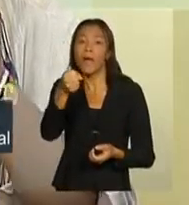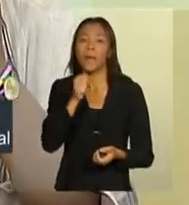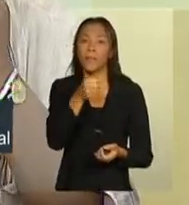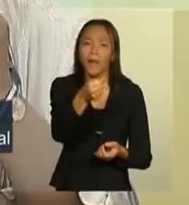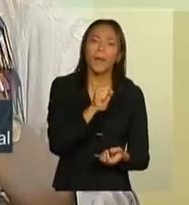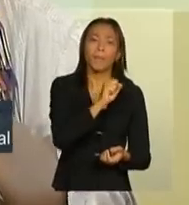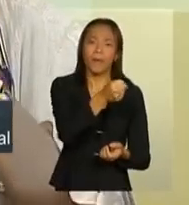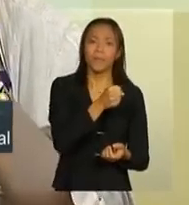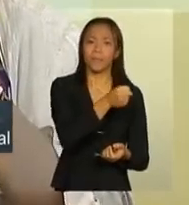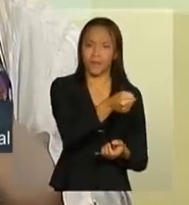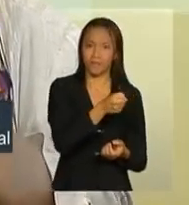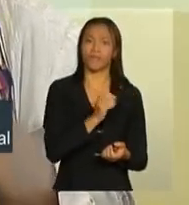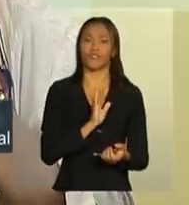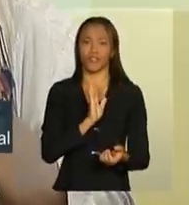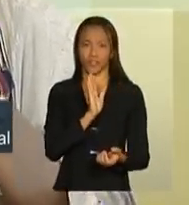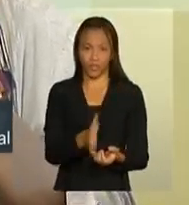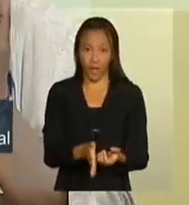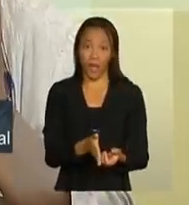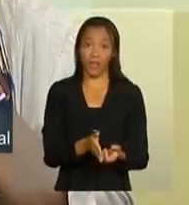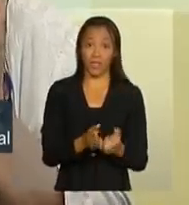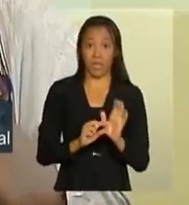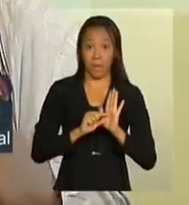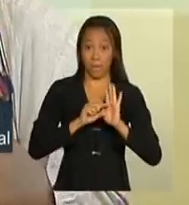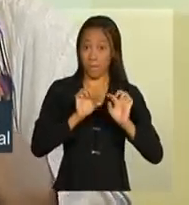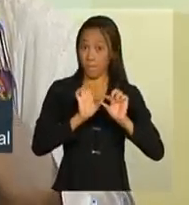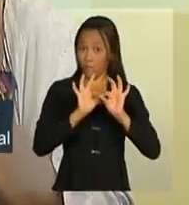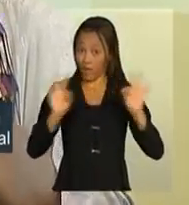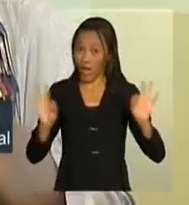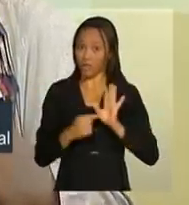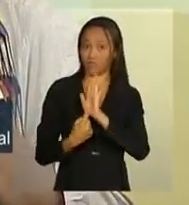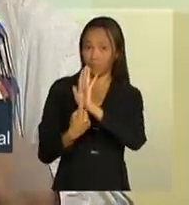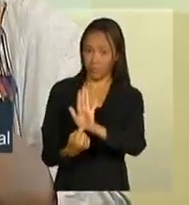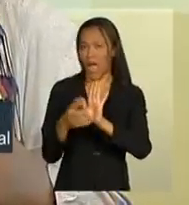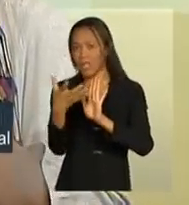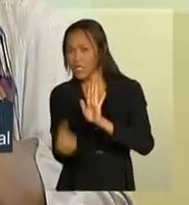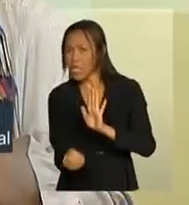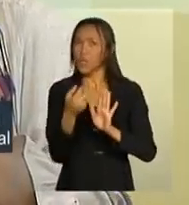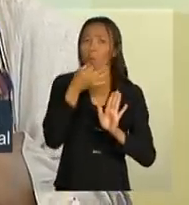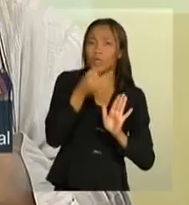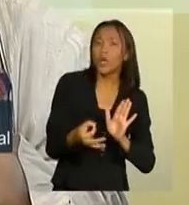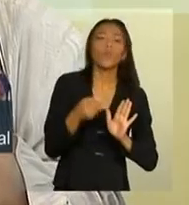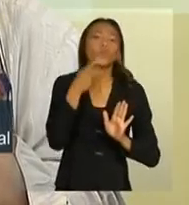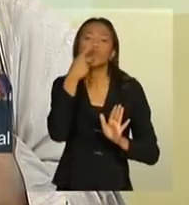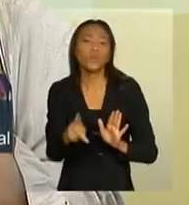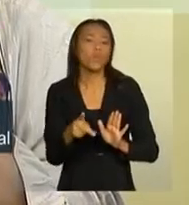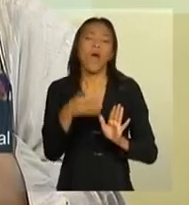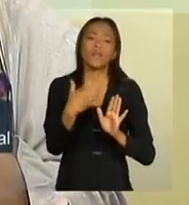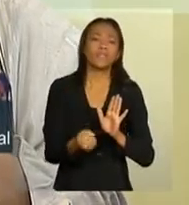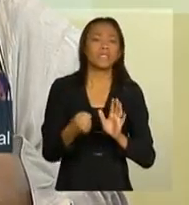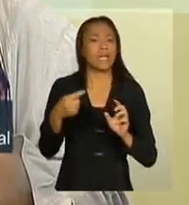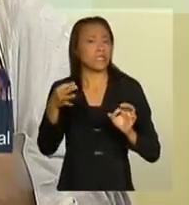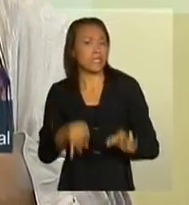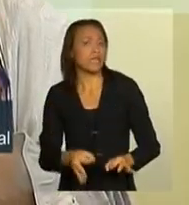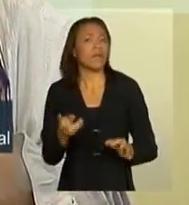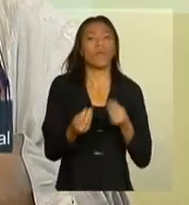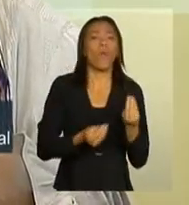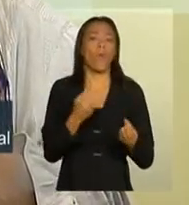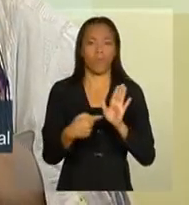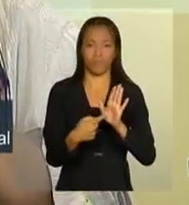eh colocadas diante de algumas afirmações para dizerem se concordavam ou não com essas afirmações,